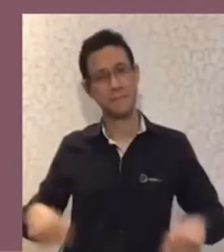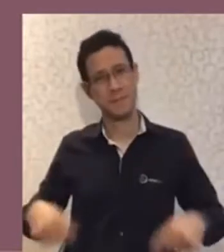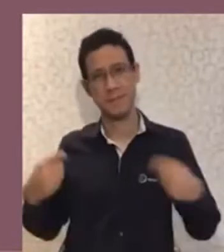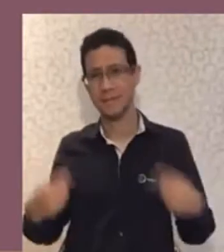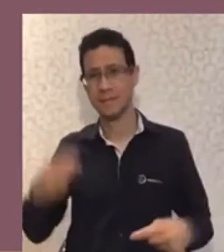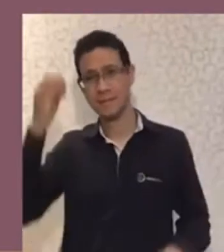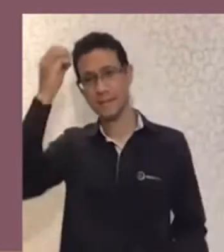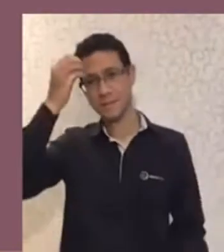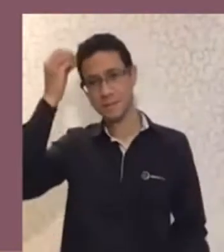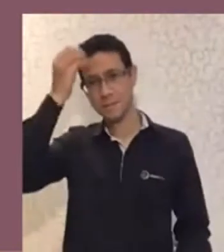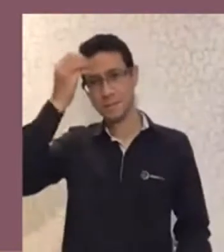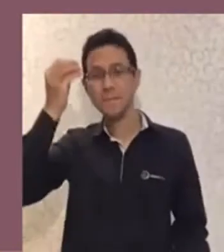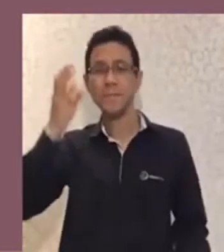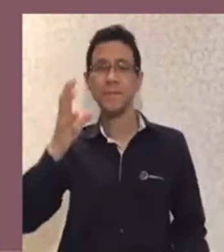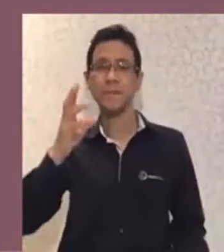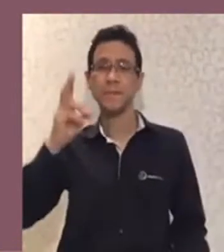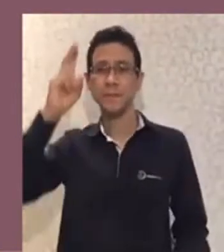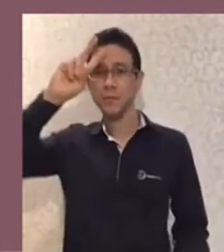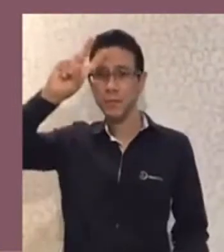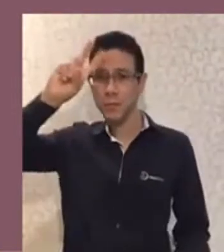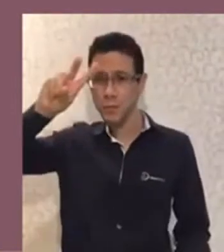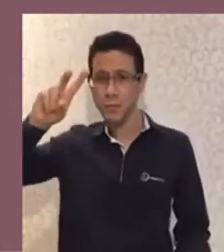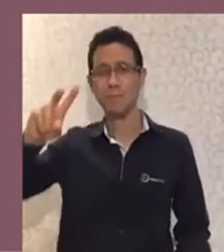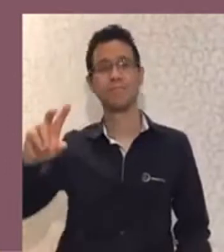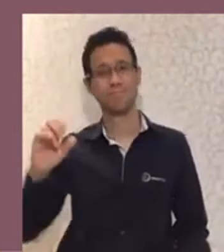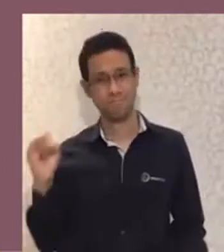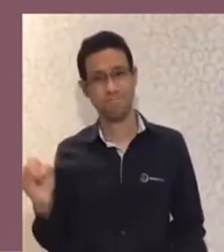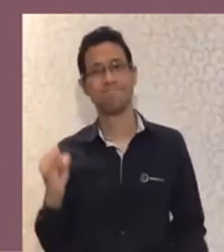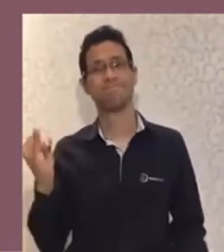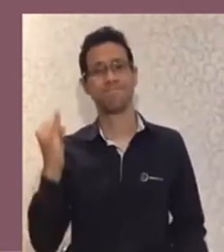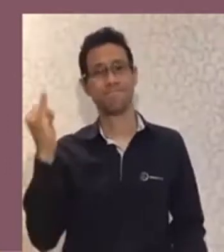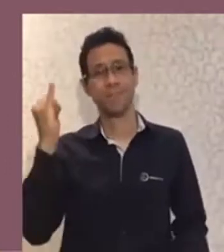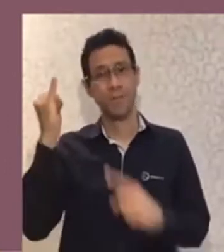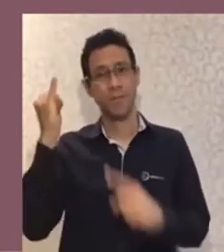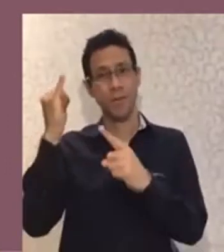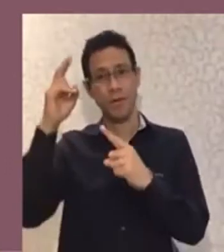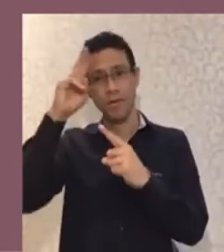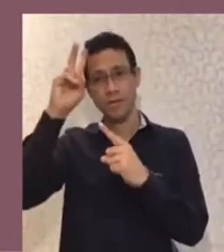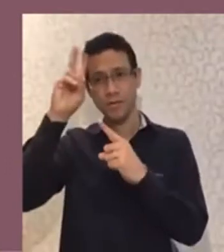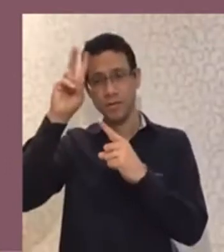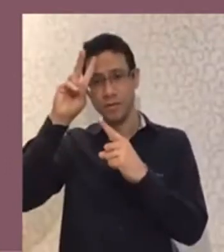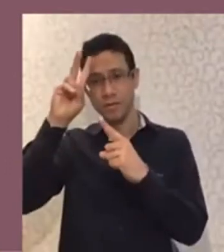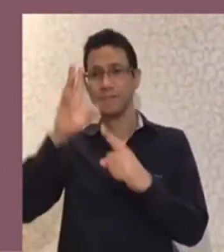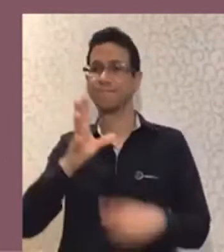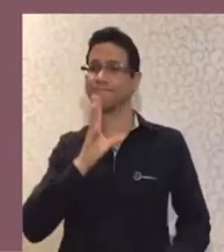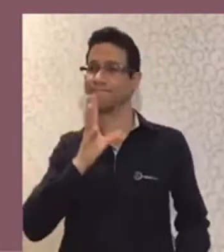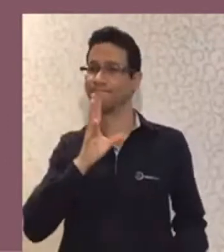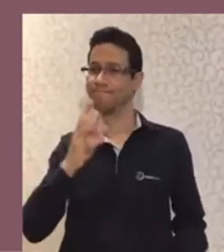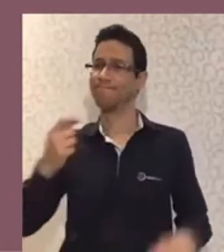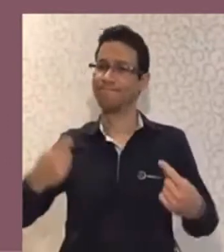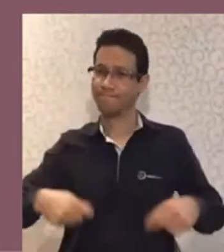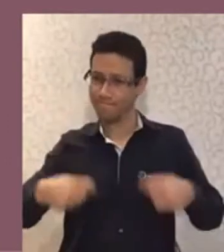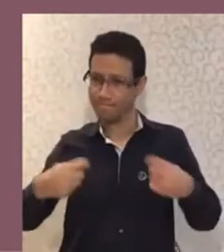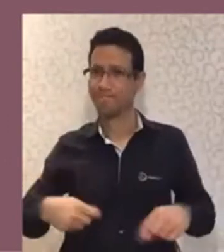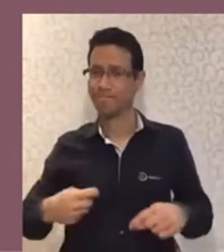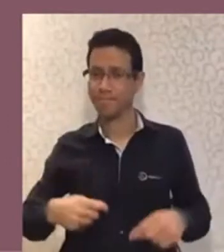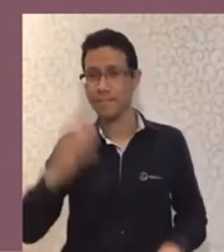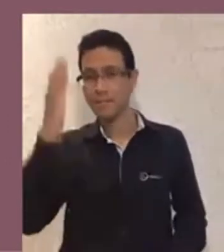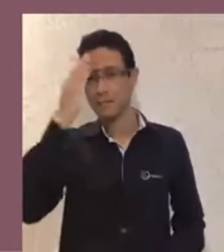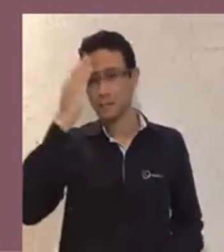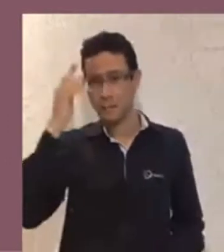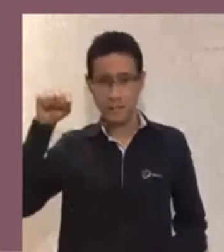isso é fundamental conhecer a história e ter presente que nós estamos ainda vivendo com um sistema